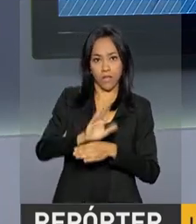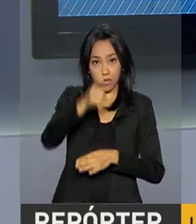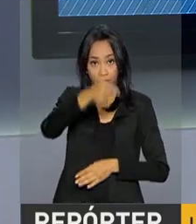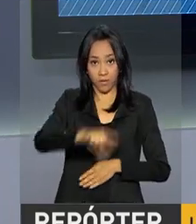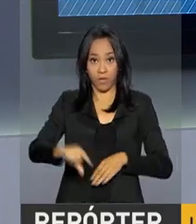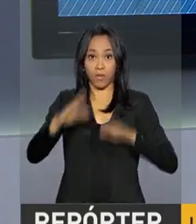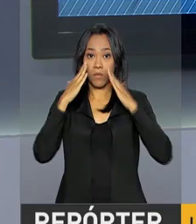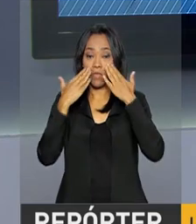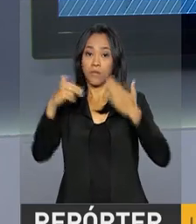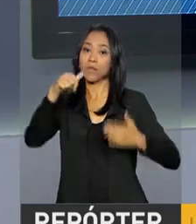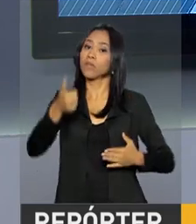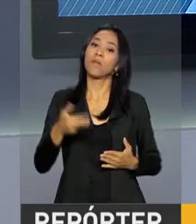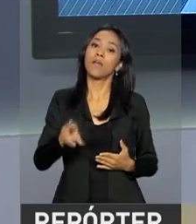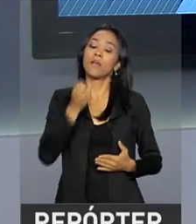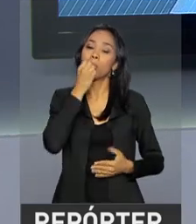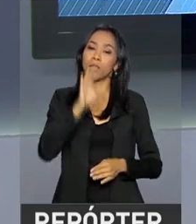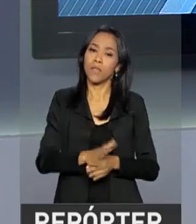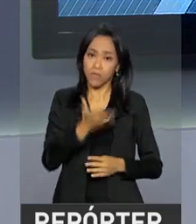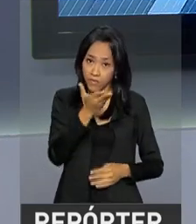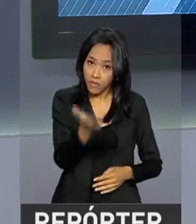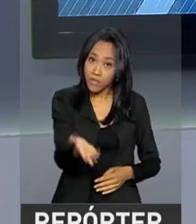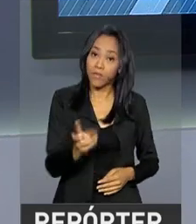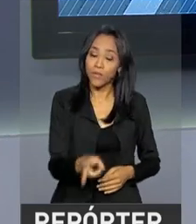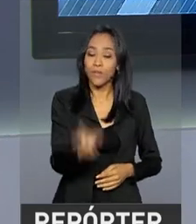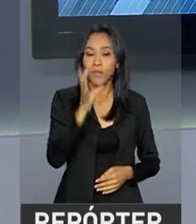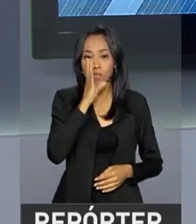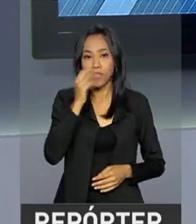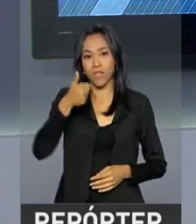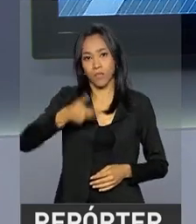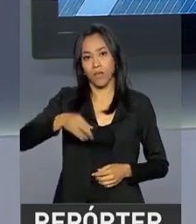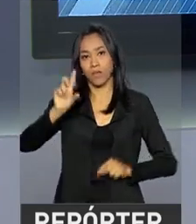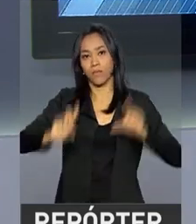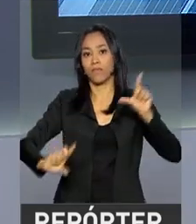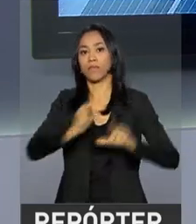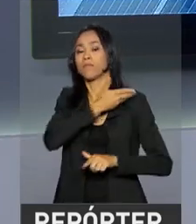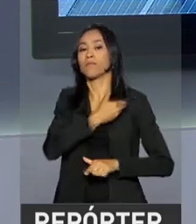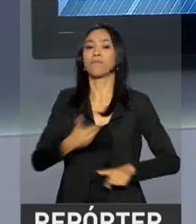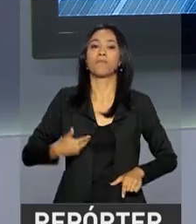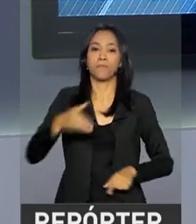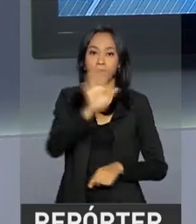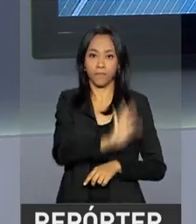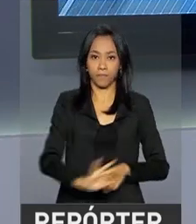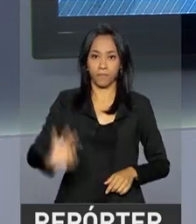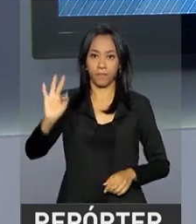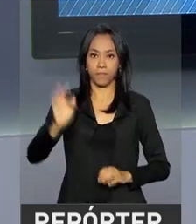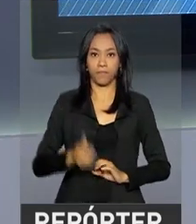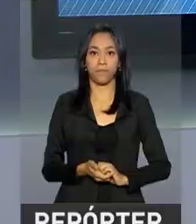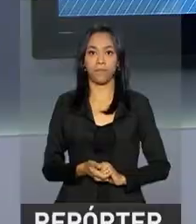Repórter NBR. Uma boa tarde para você e continue na NBR, a TV do Governo Federal.